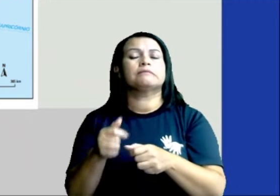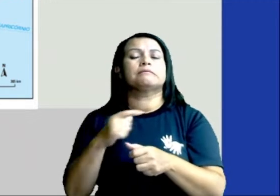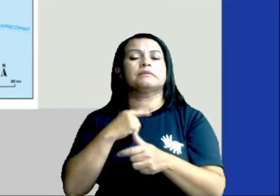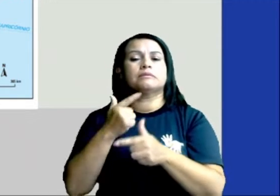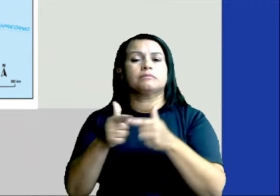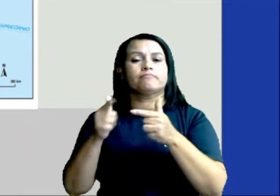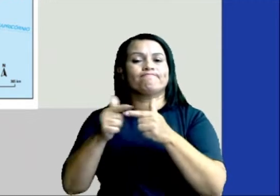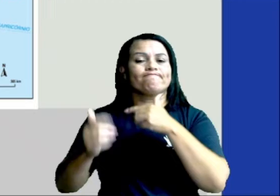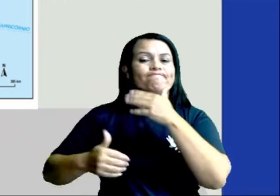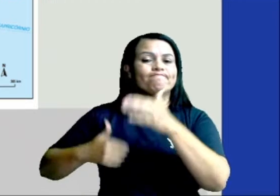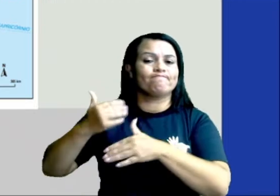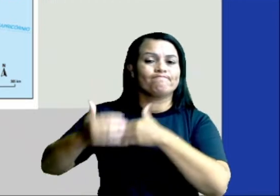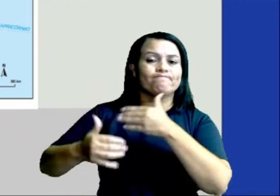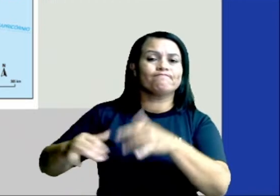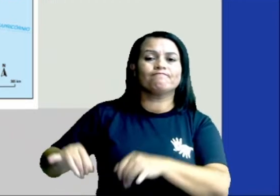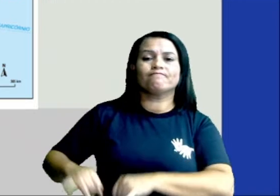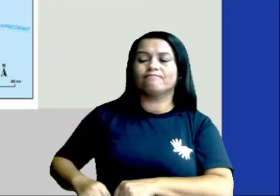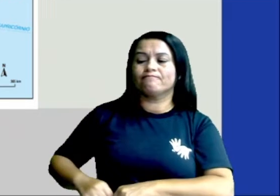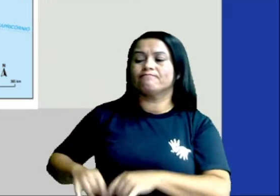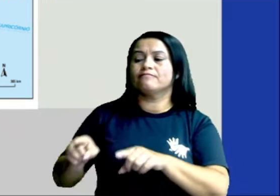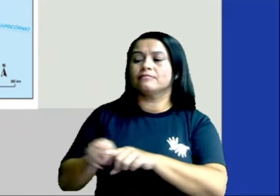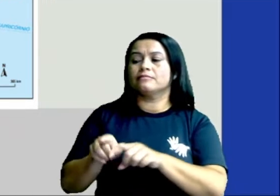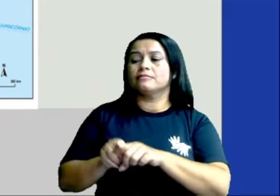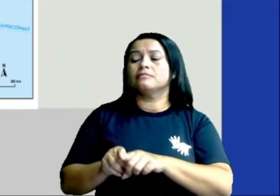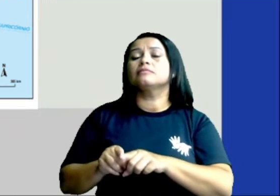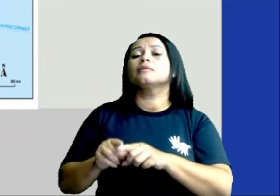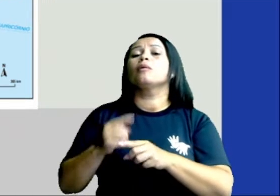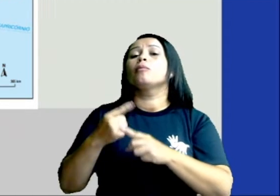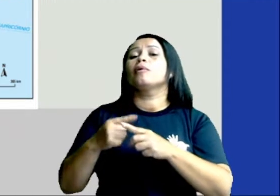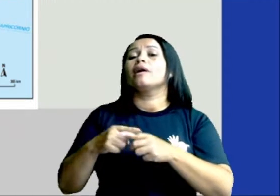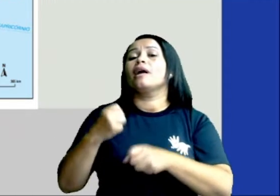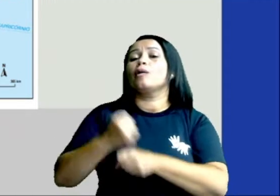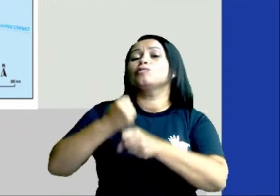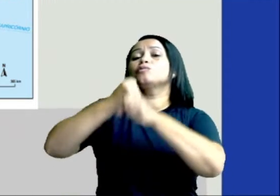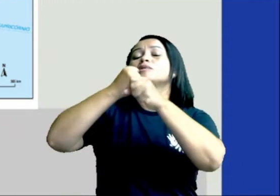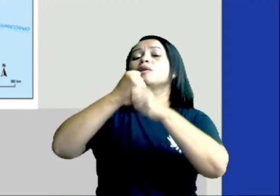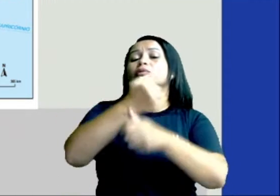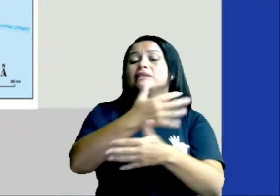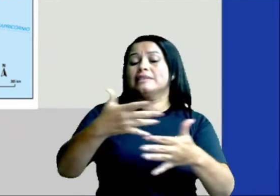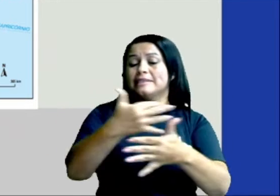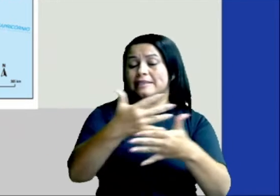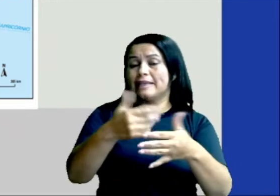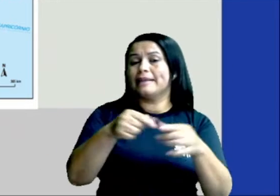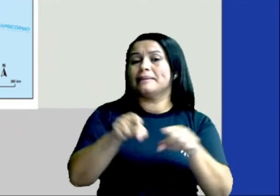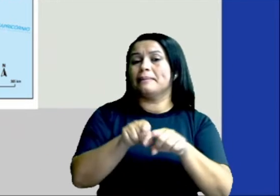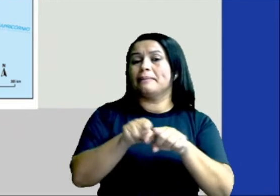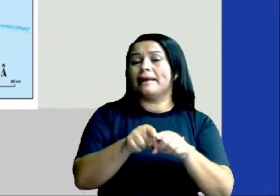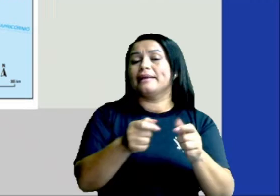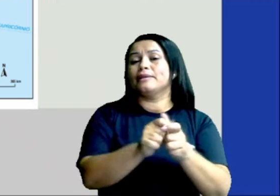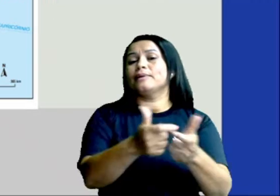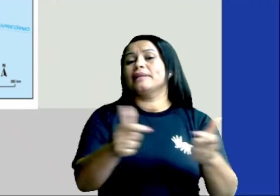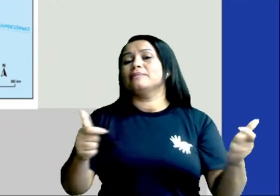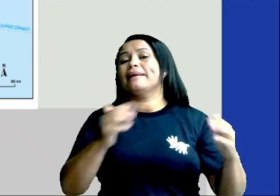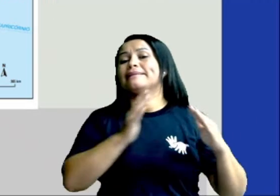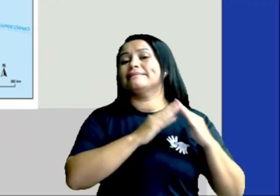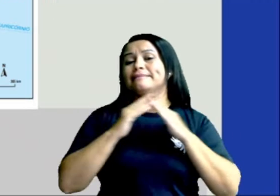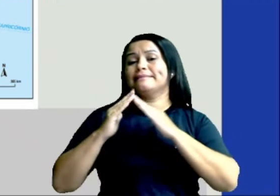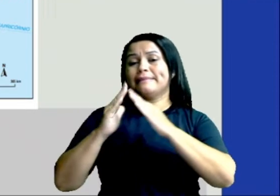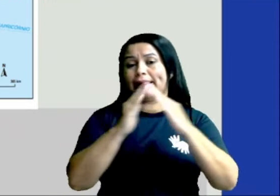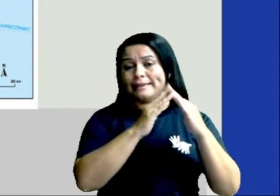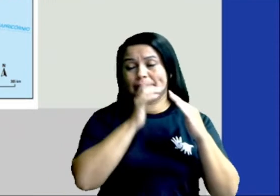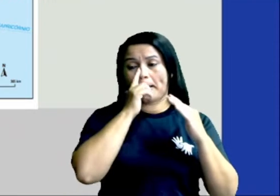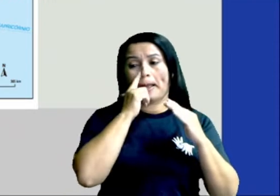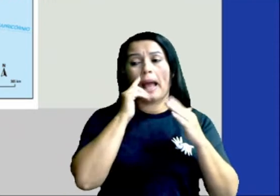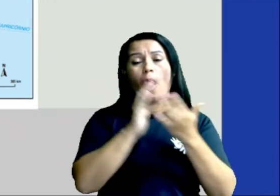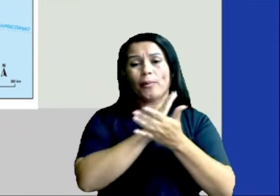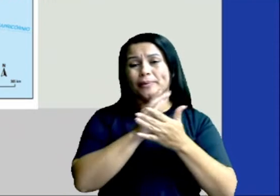decorrente de vários processos, como eu falei, inclusive aí a construção, né, de cidades e o seu crescimento, que vai necessariamente ocupar,